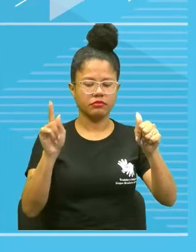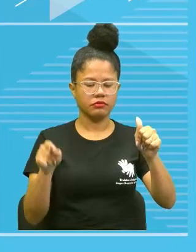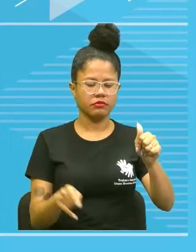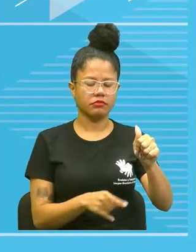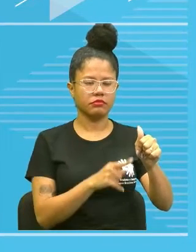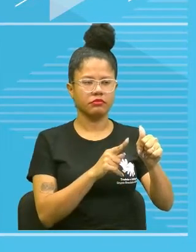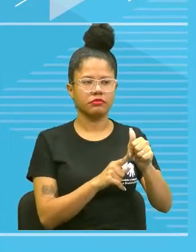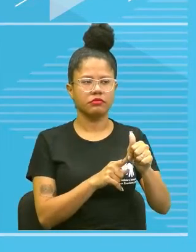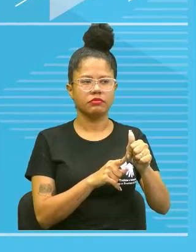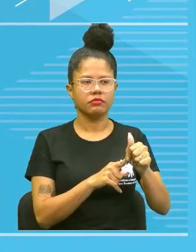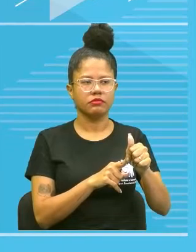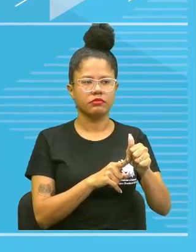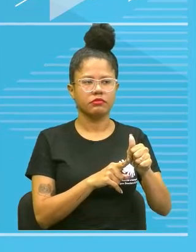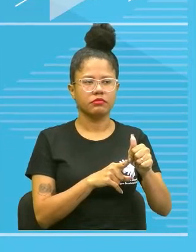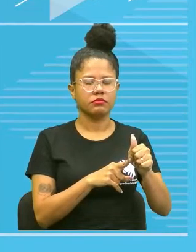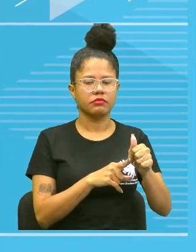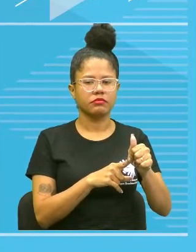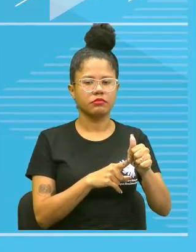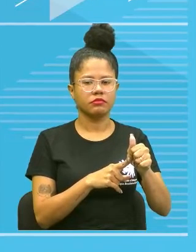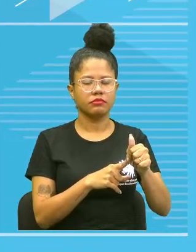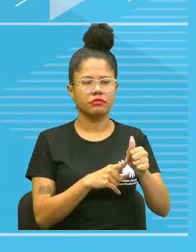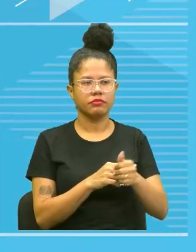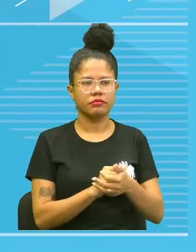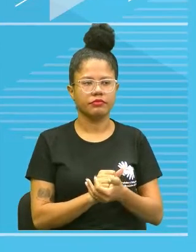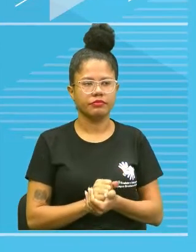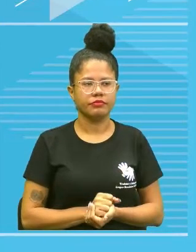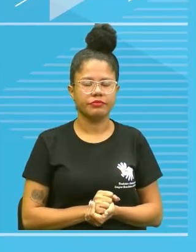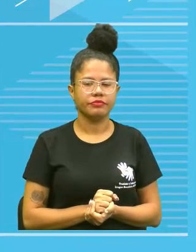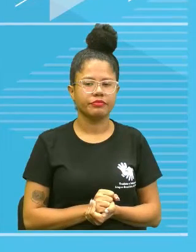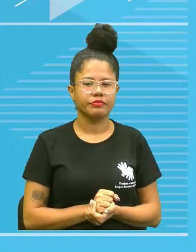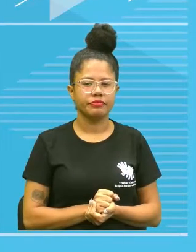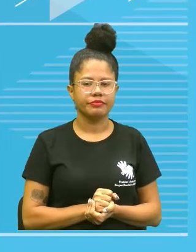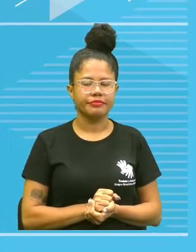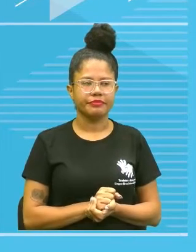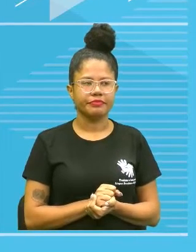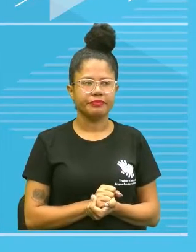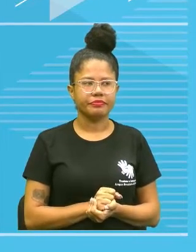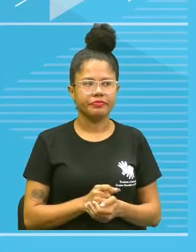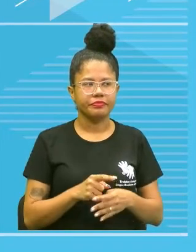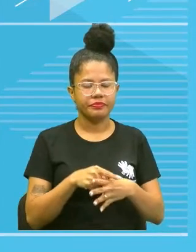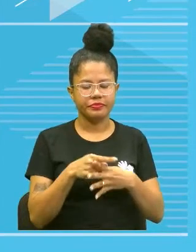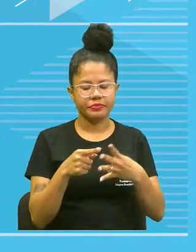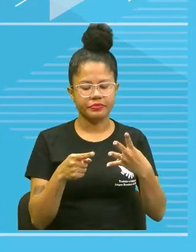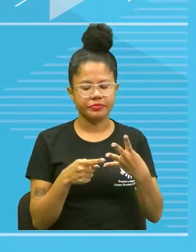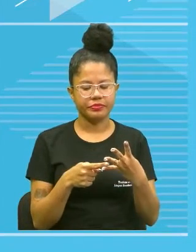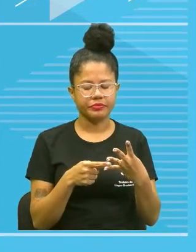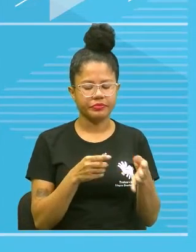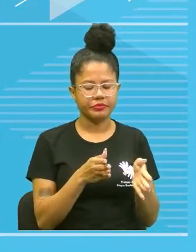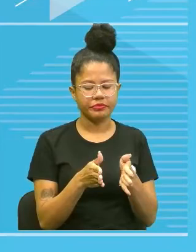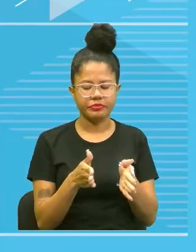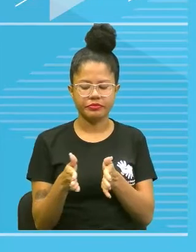iniciais após sofrer uma compressão adiabática. Então, são 4 estados